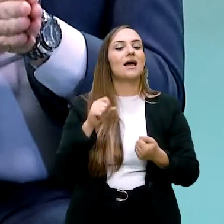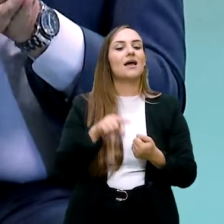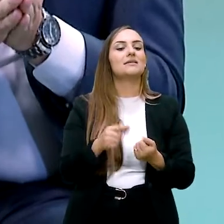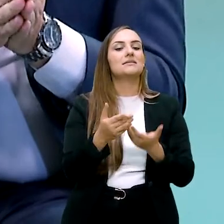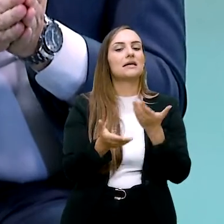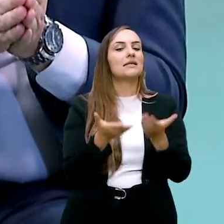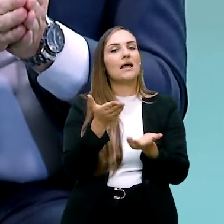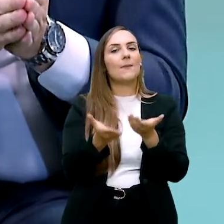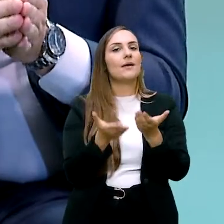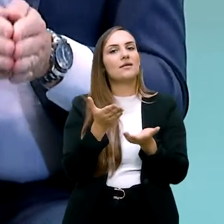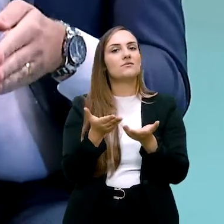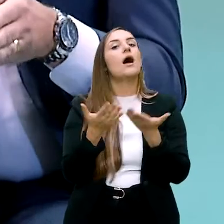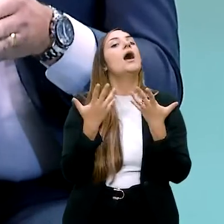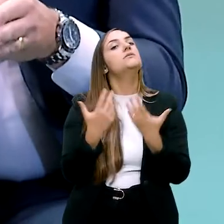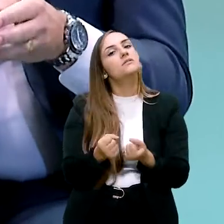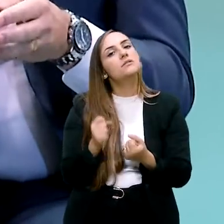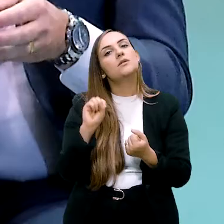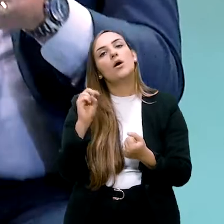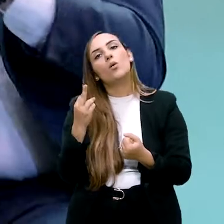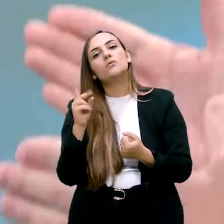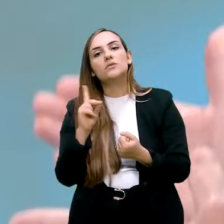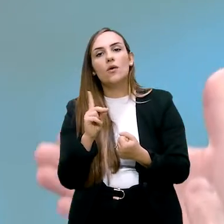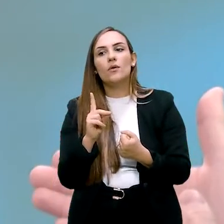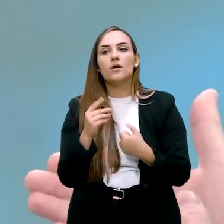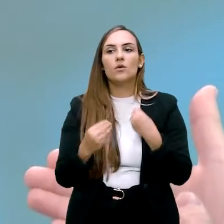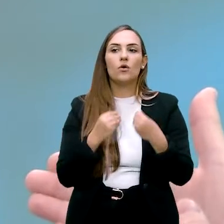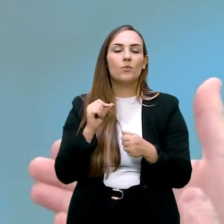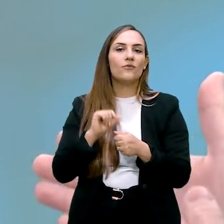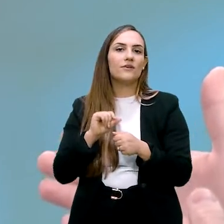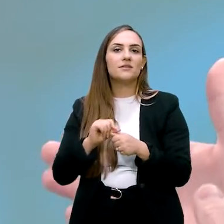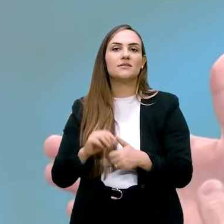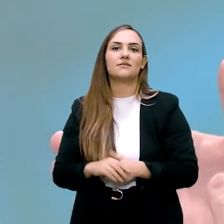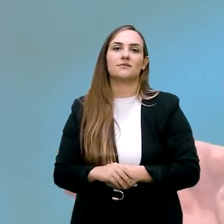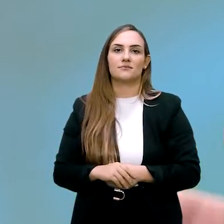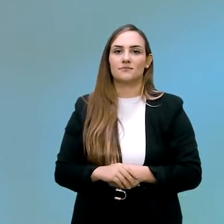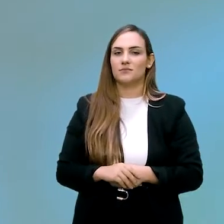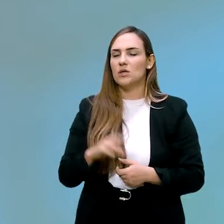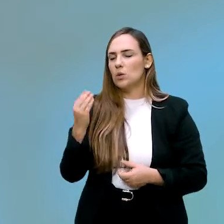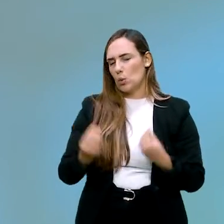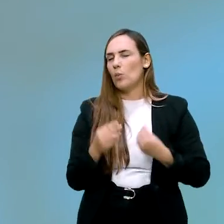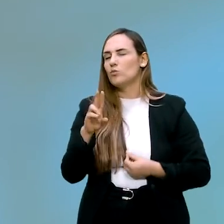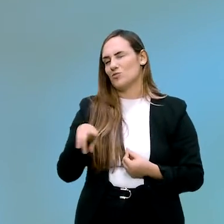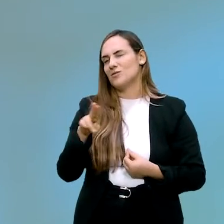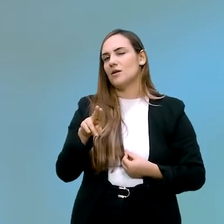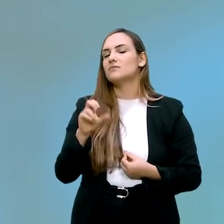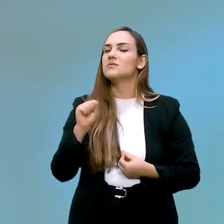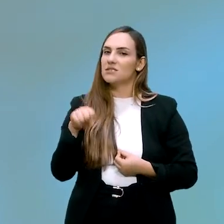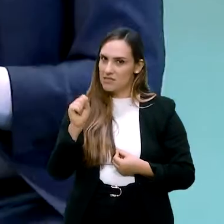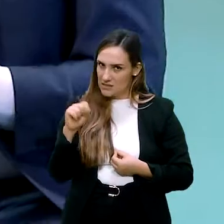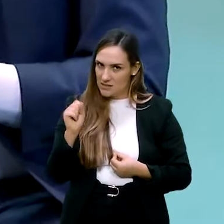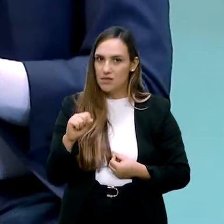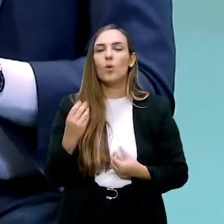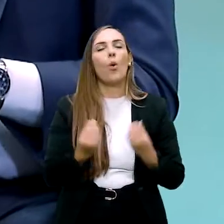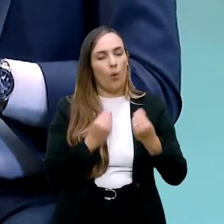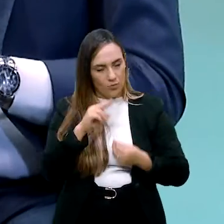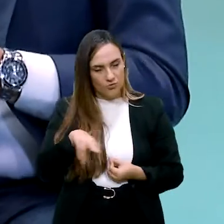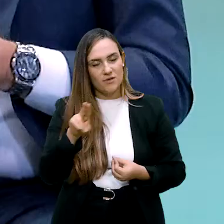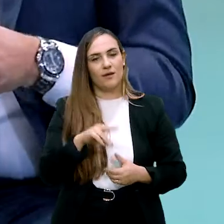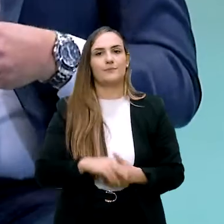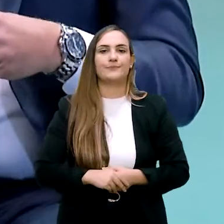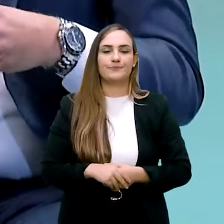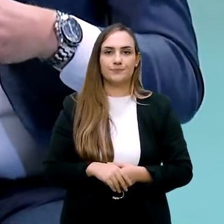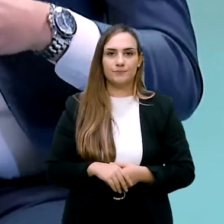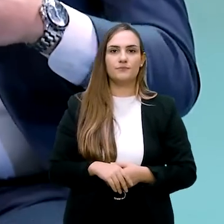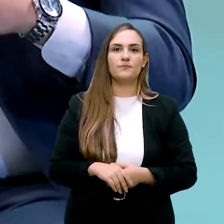deve ser autorizado e quando isso vai acontecer. E como ser aplicado também. Sem dúvida, né? Então,